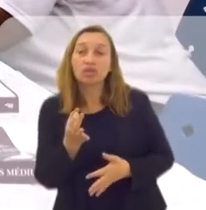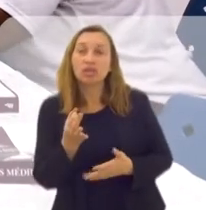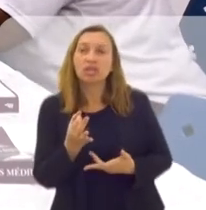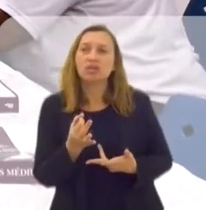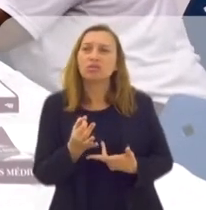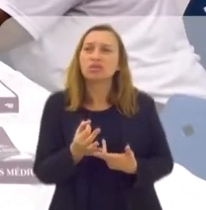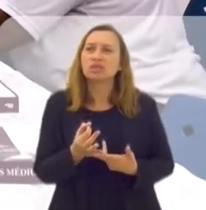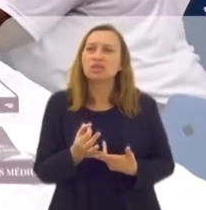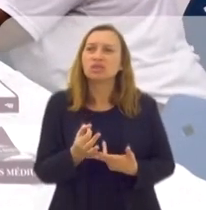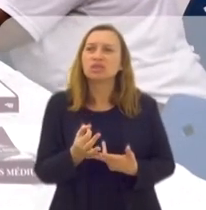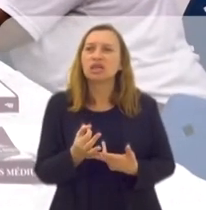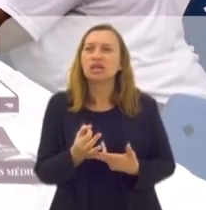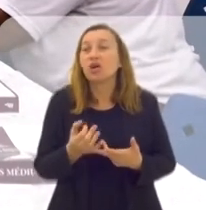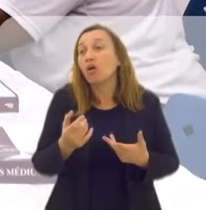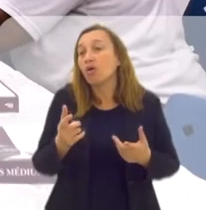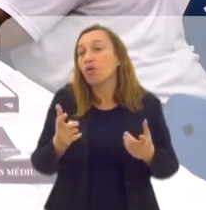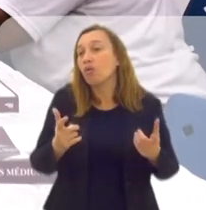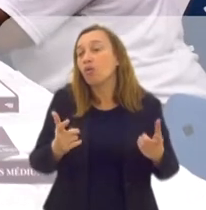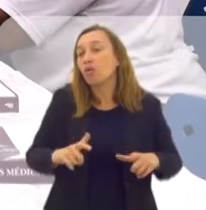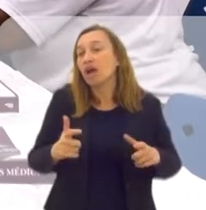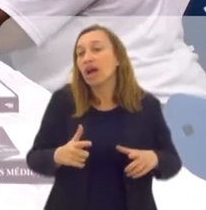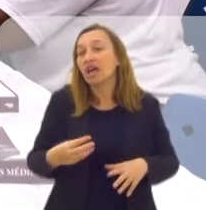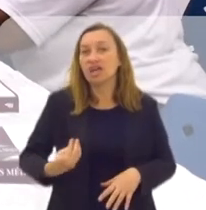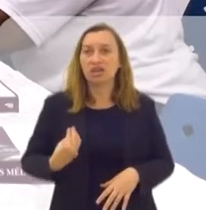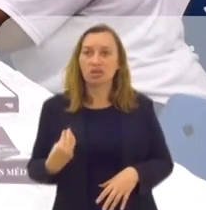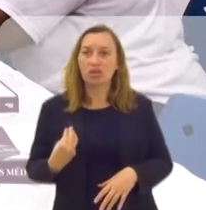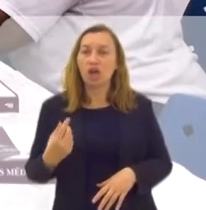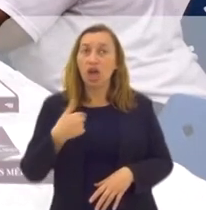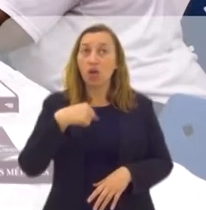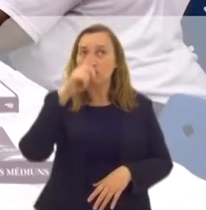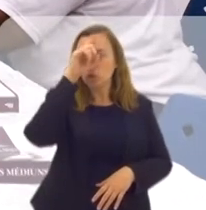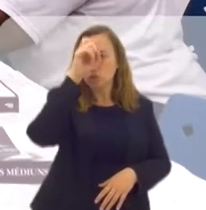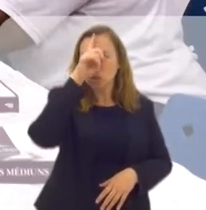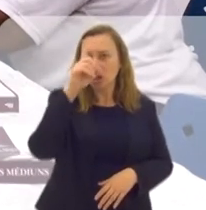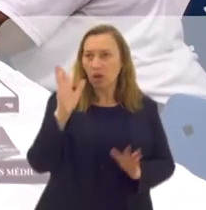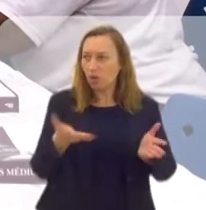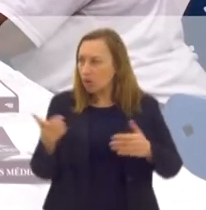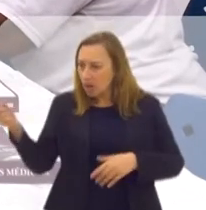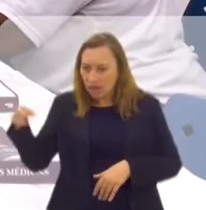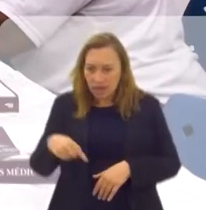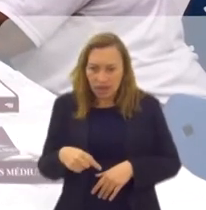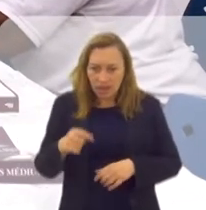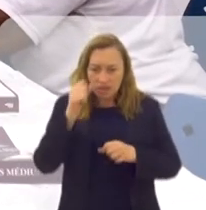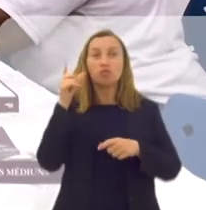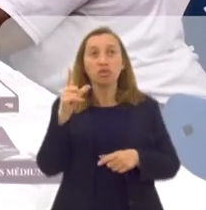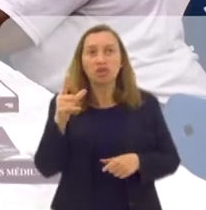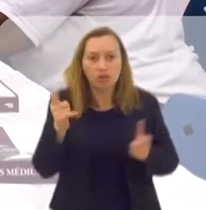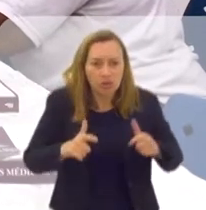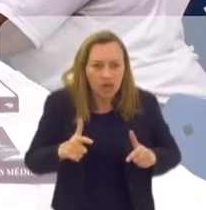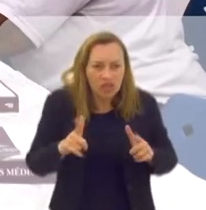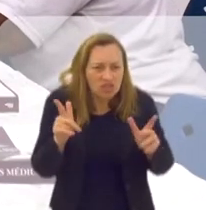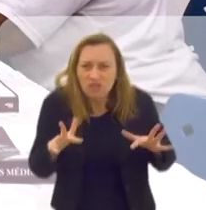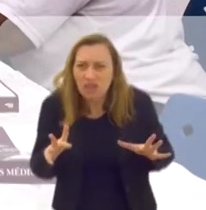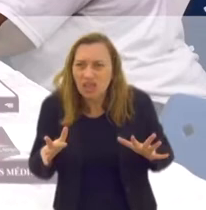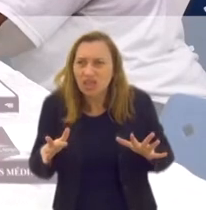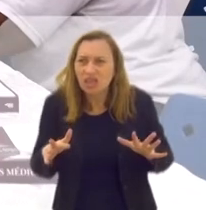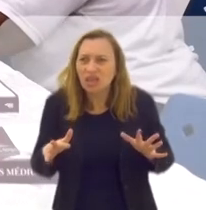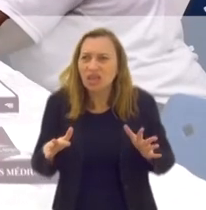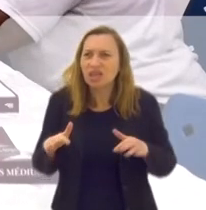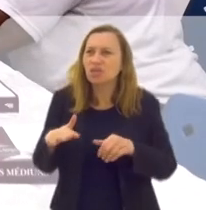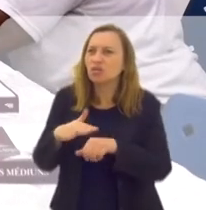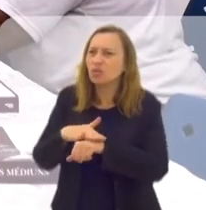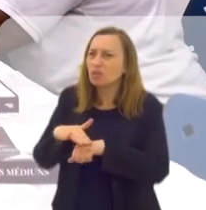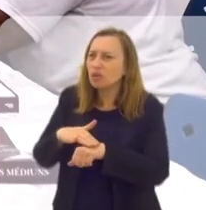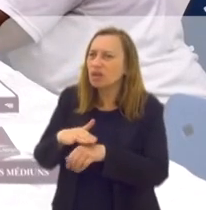Ah, eu não sei onde eu estou. Eu estava no hospital e aí agora eu estou aqui, acordei num lugar